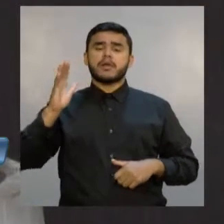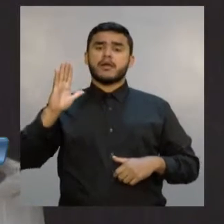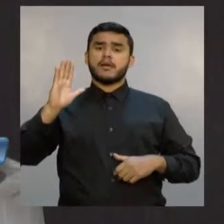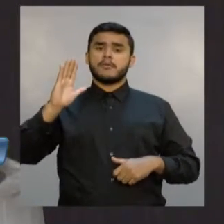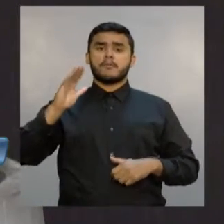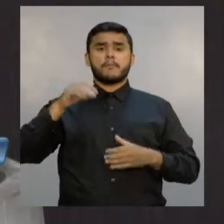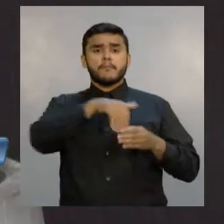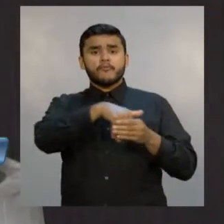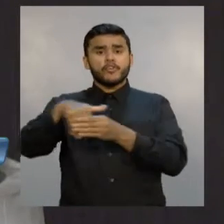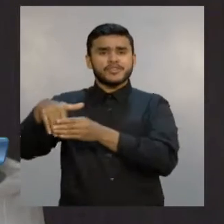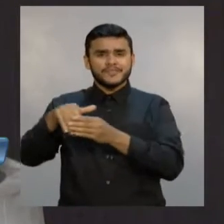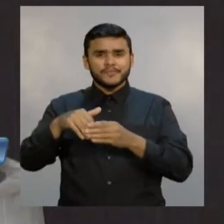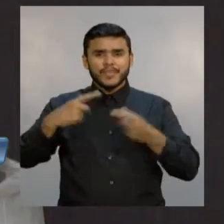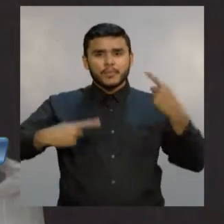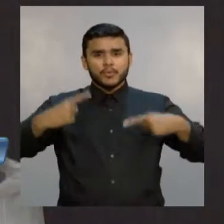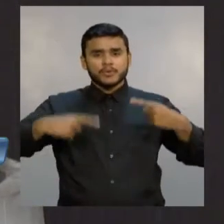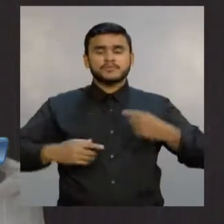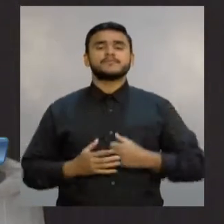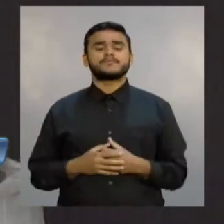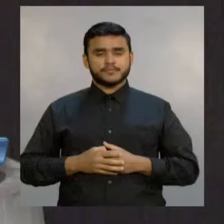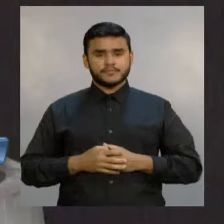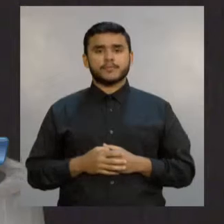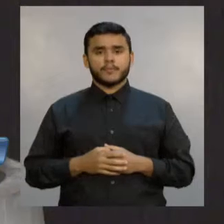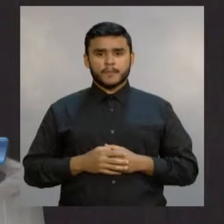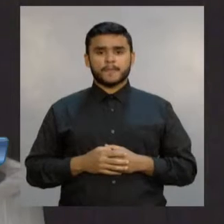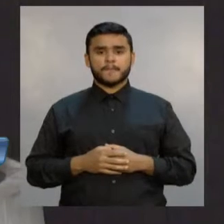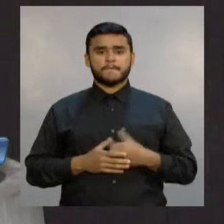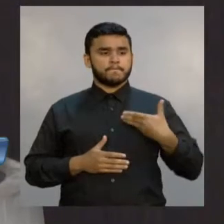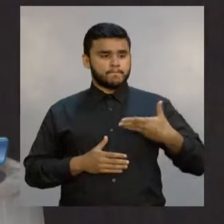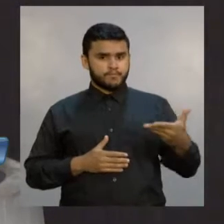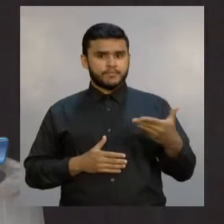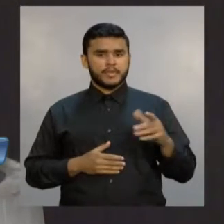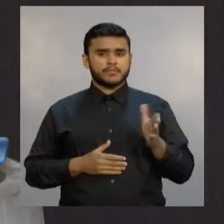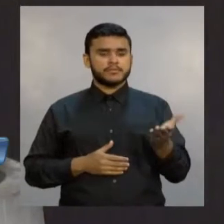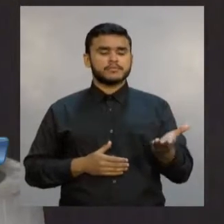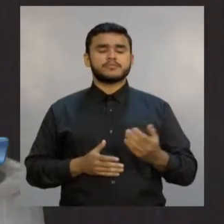economia. No final do pronunciamento de Vossa Excelência. Claro.